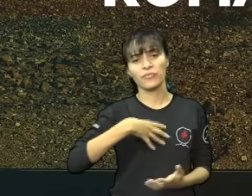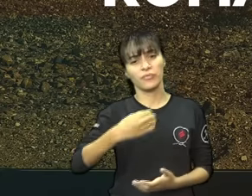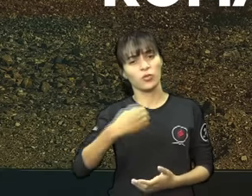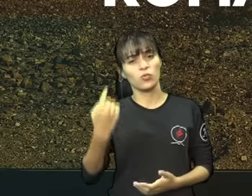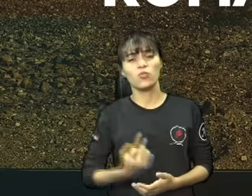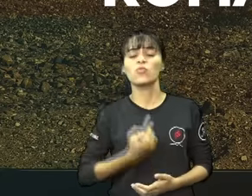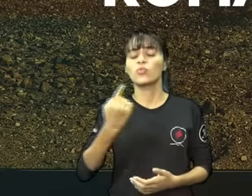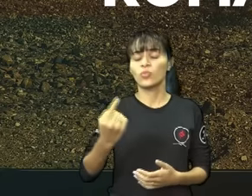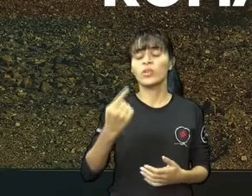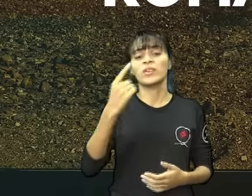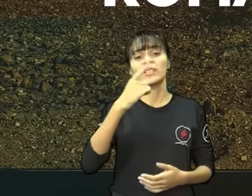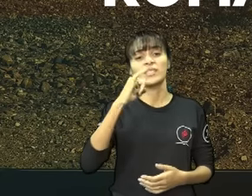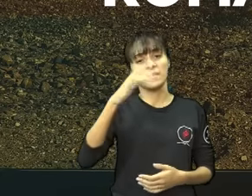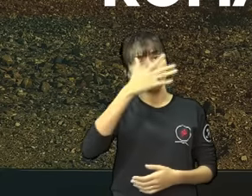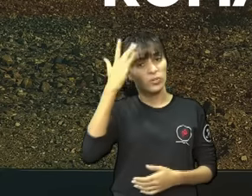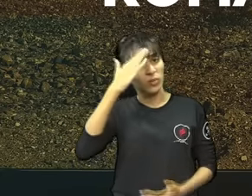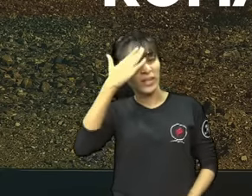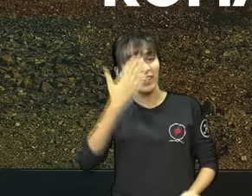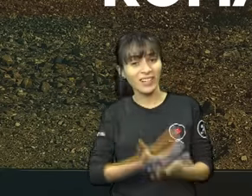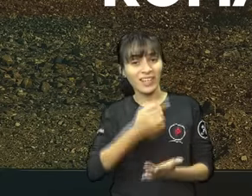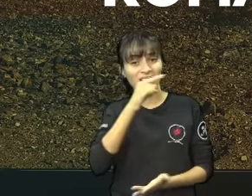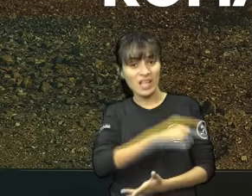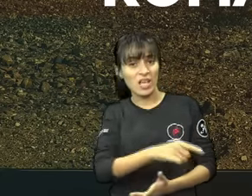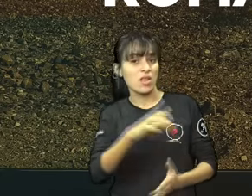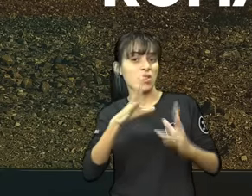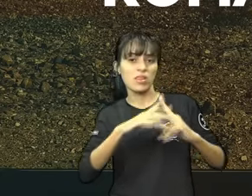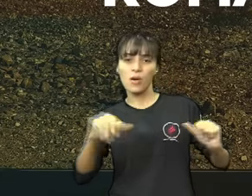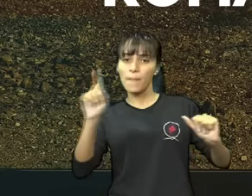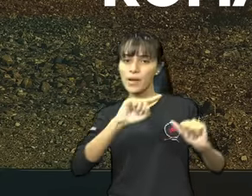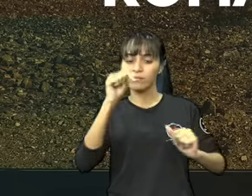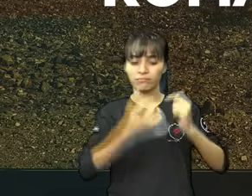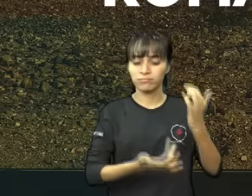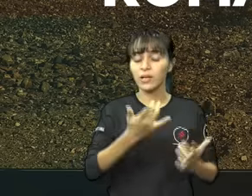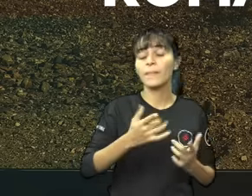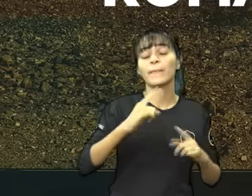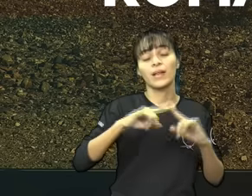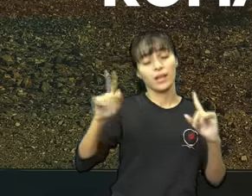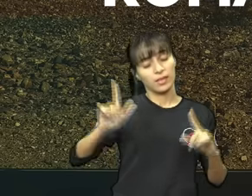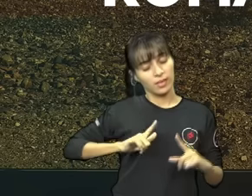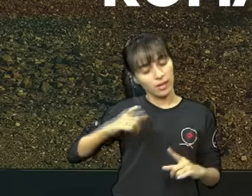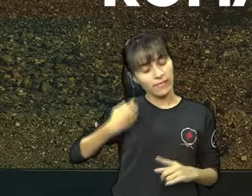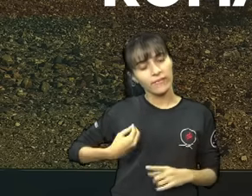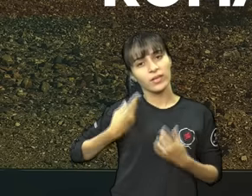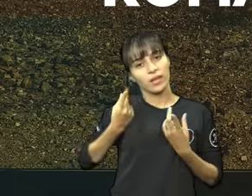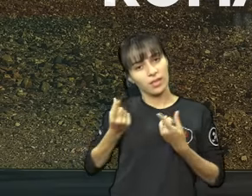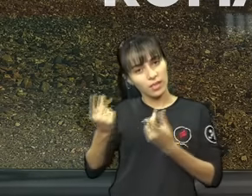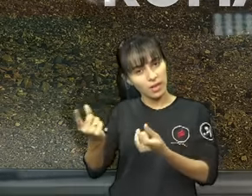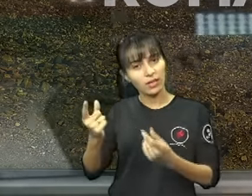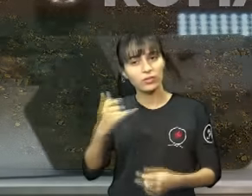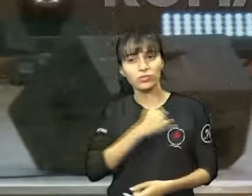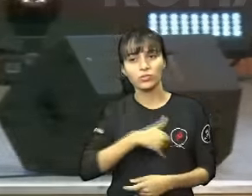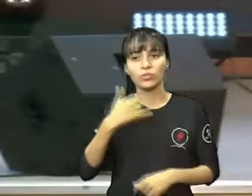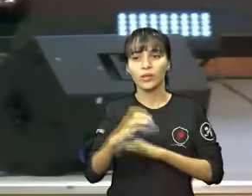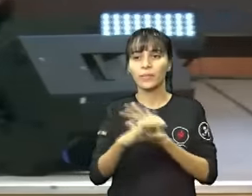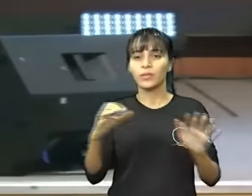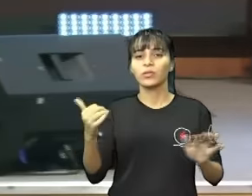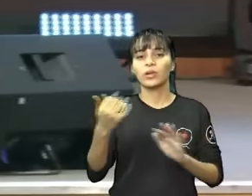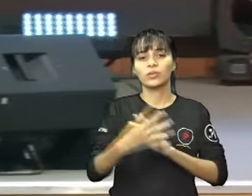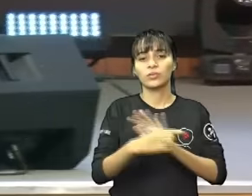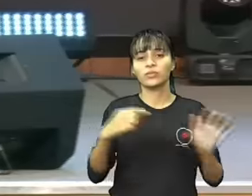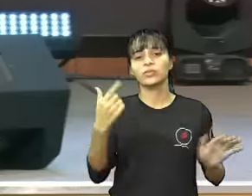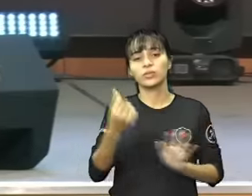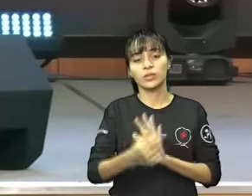para todo aquele que nele crer não pereça isso é não vá para o inferno mas tenha a vida eterna em João 14 6